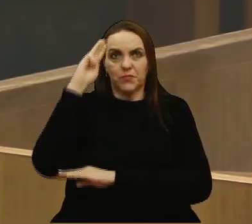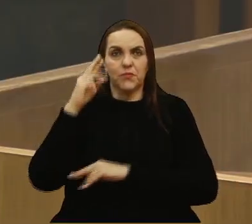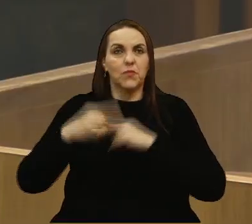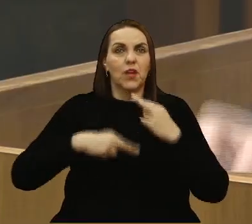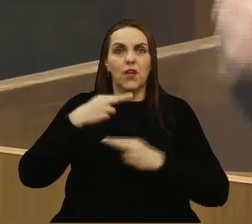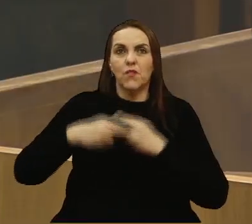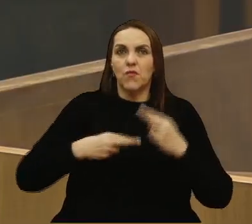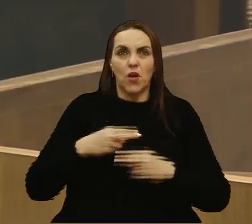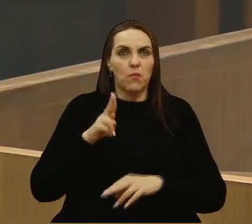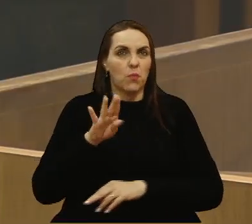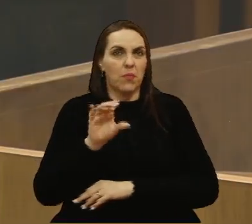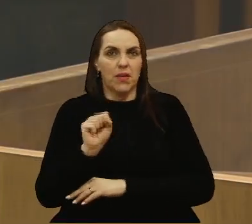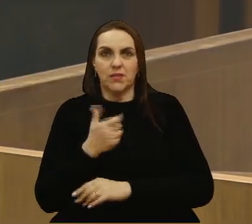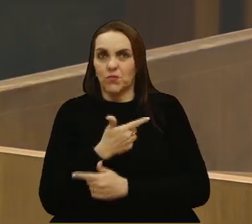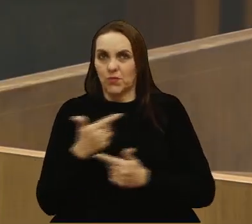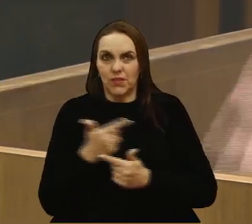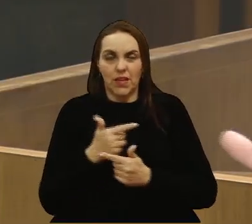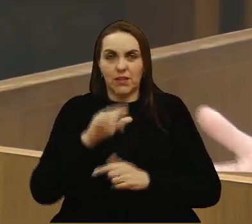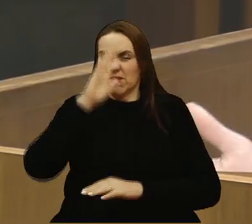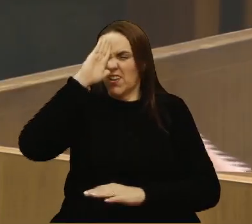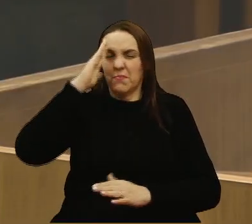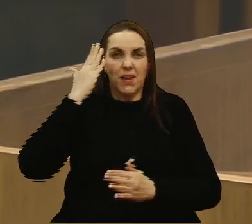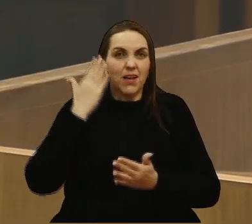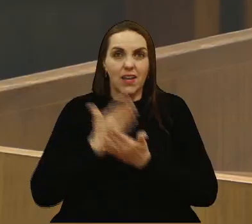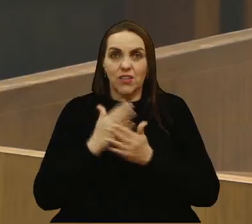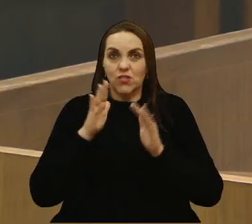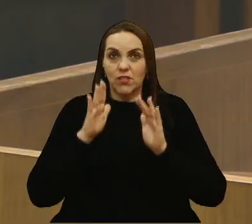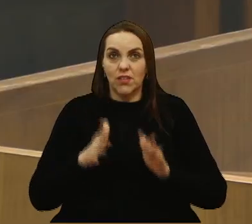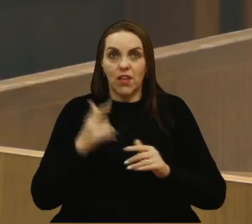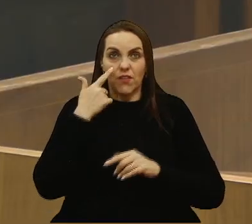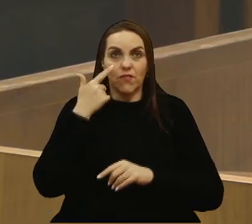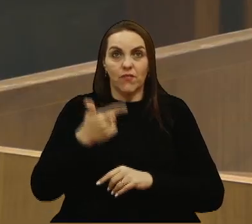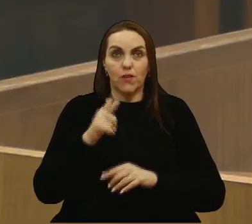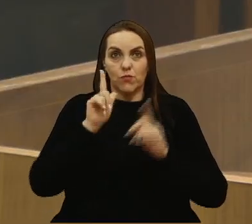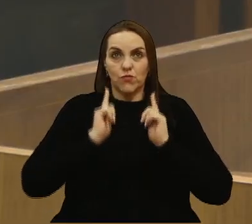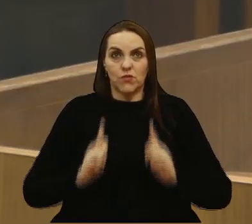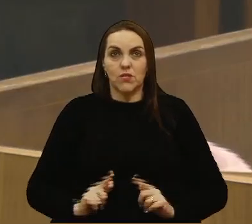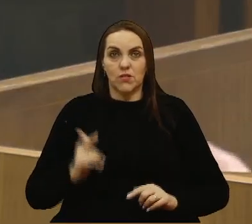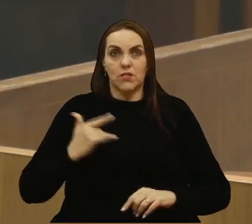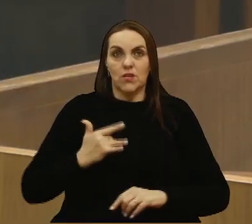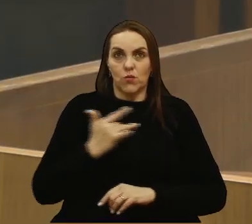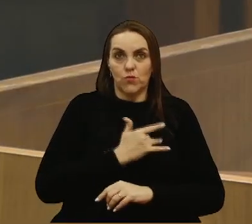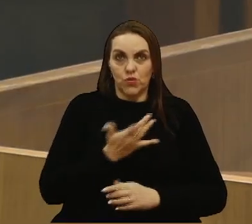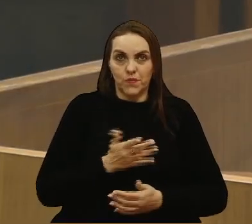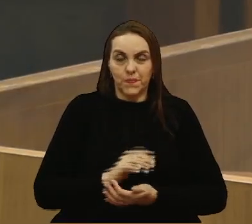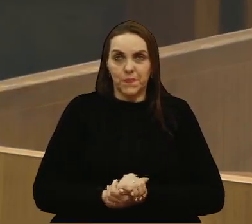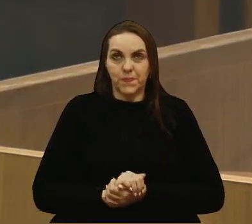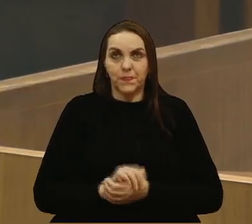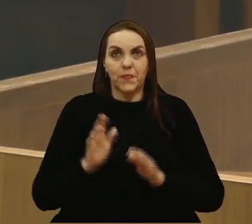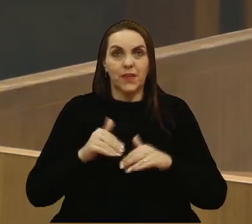UBS. É inacreditável o que a gente vê na gestão de saúde. E aí,